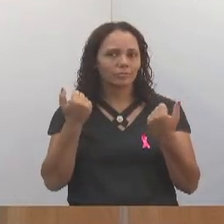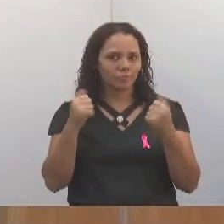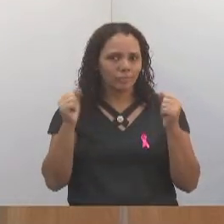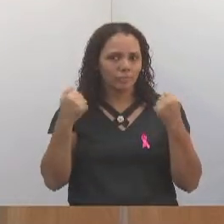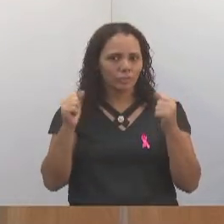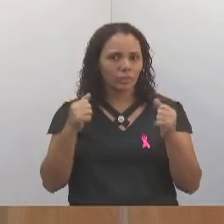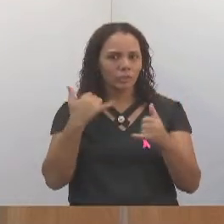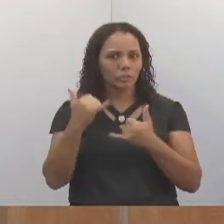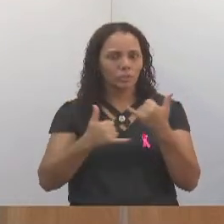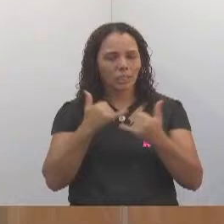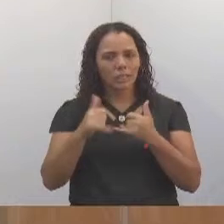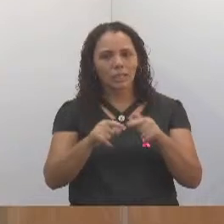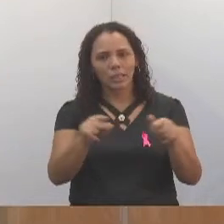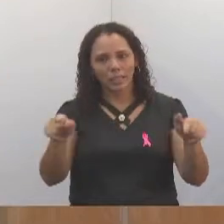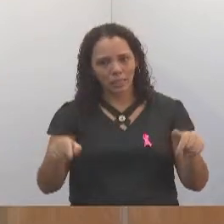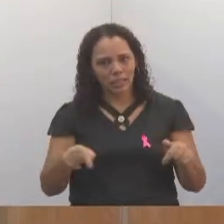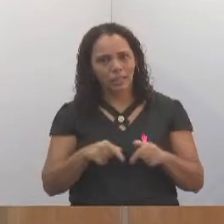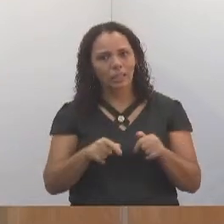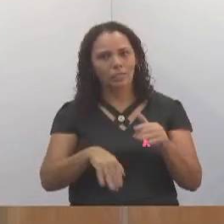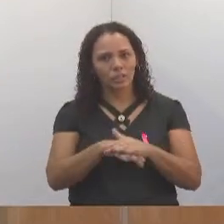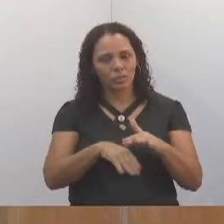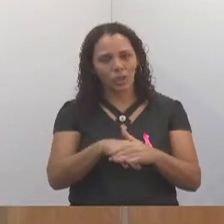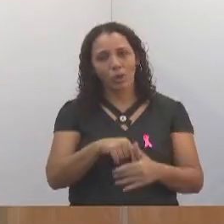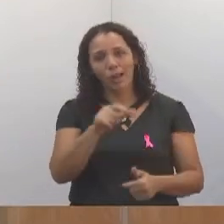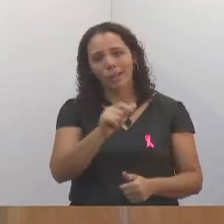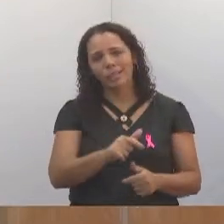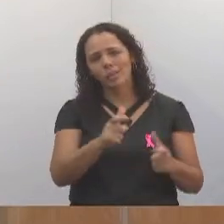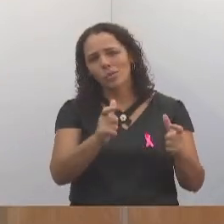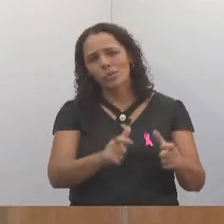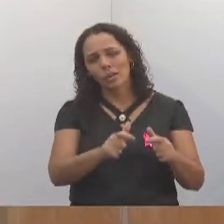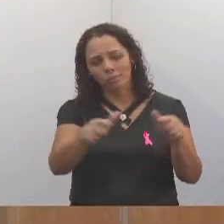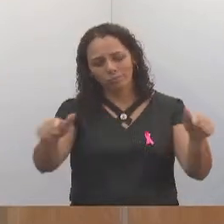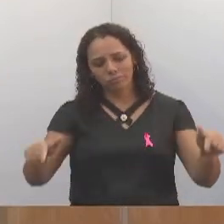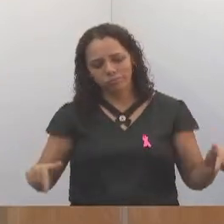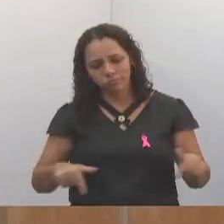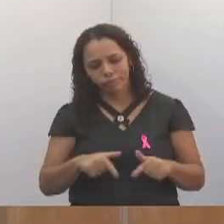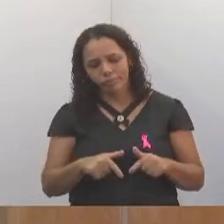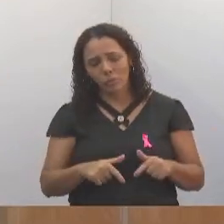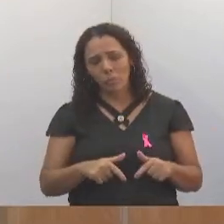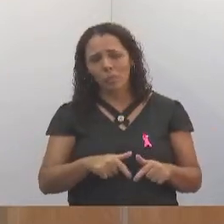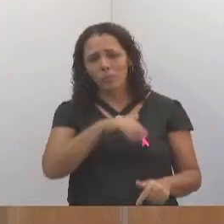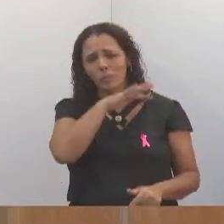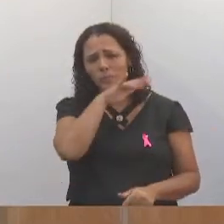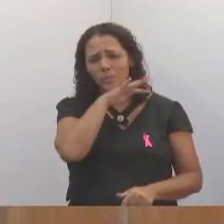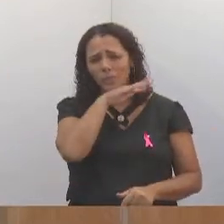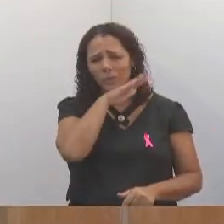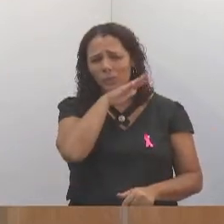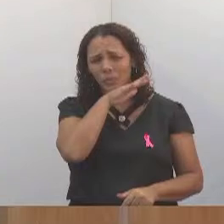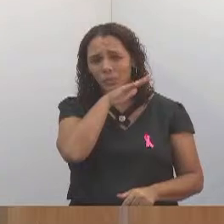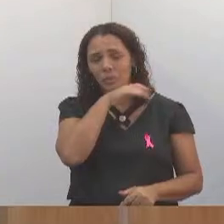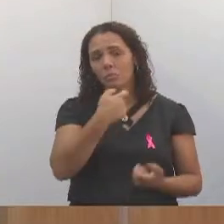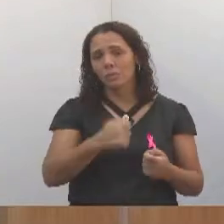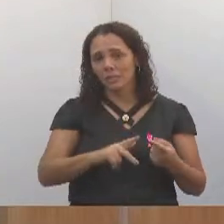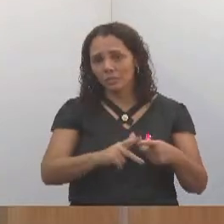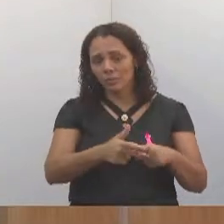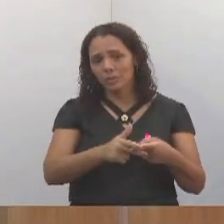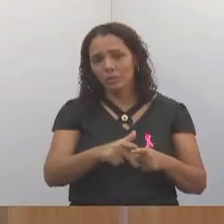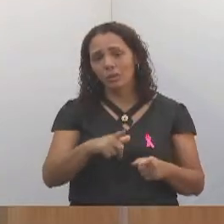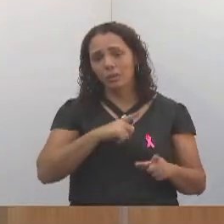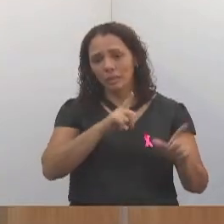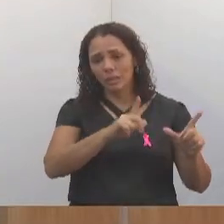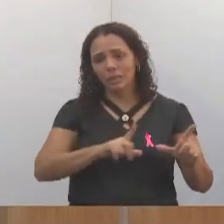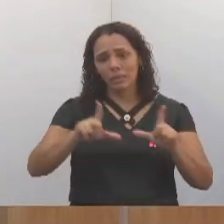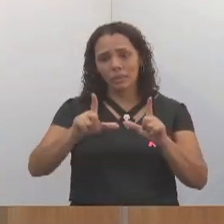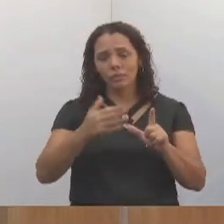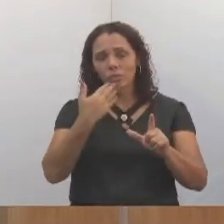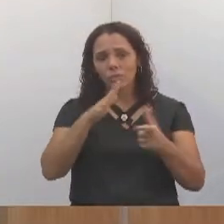está horrível, horrível, um campinho que precisa de manutenção. Nós temos uma foto, vou pedir